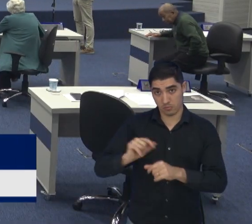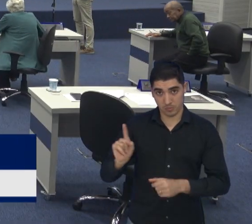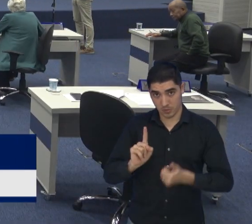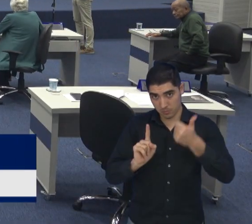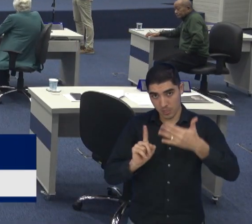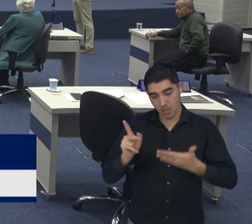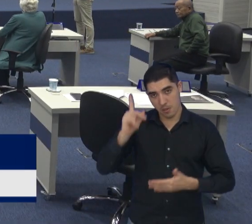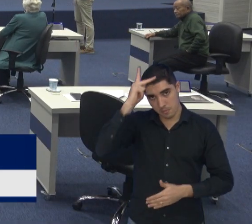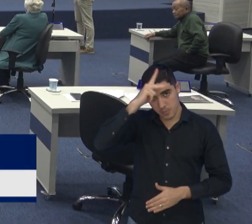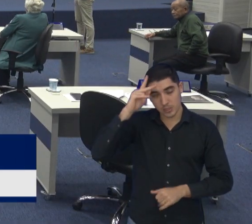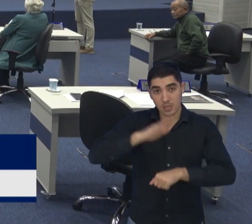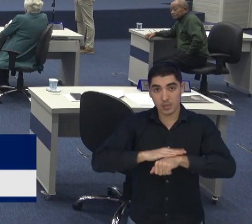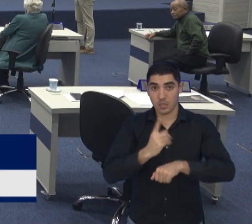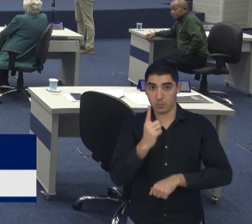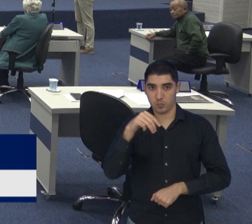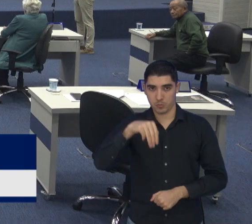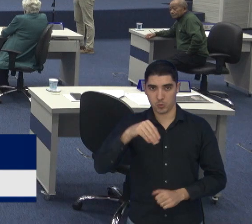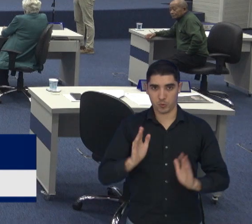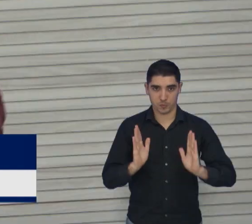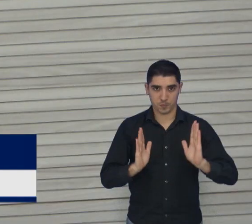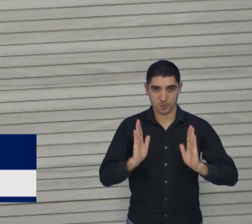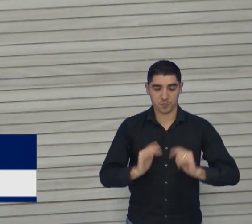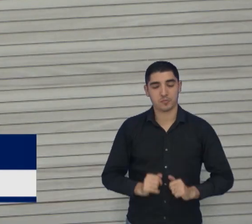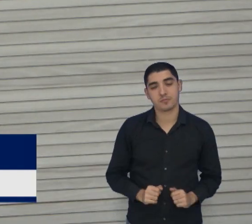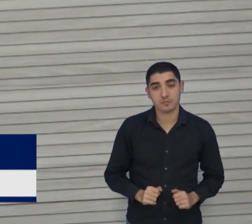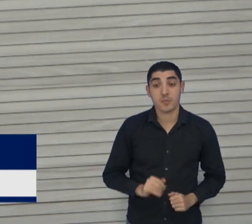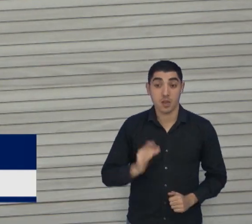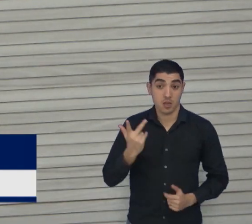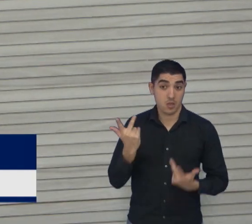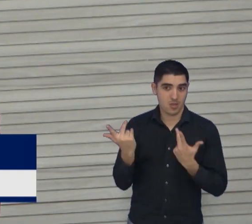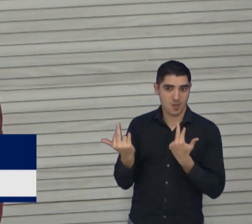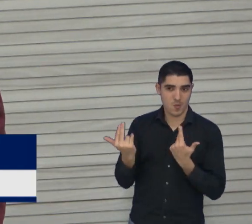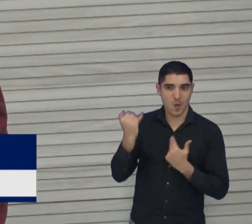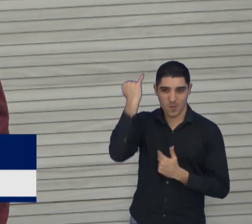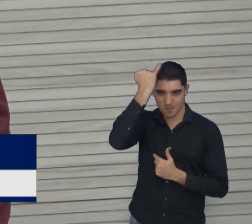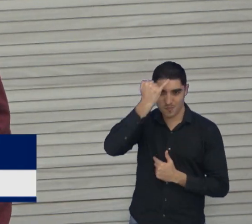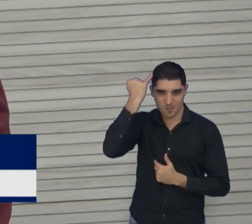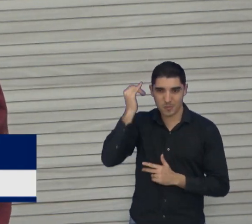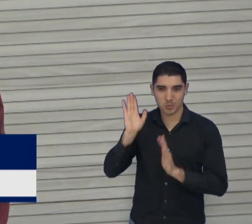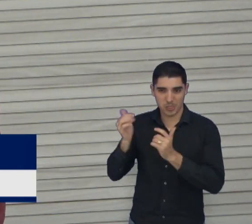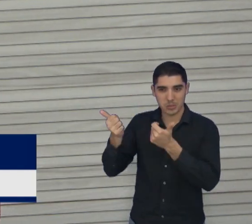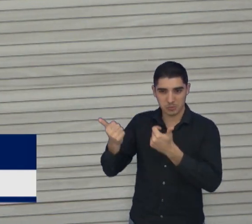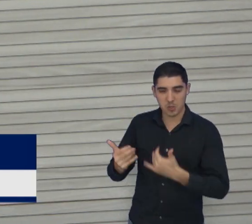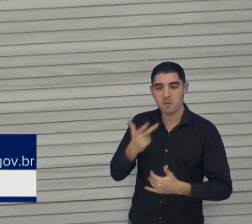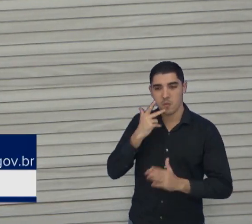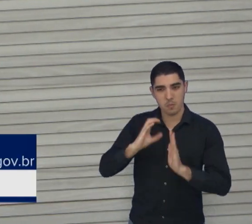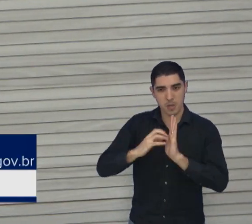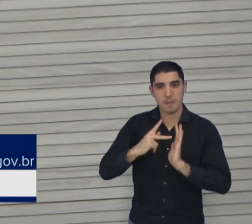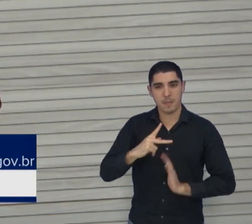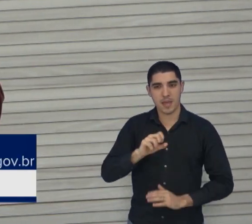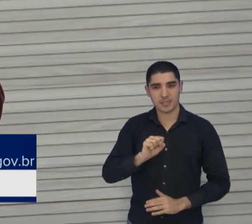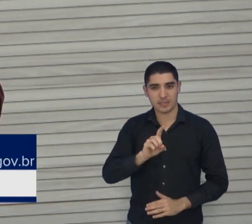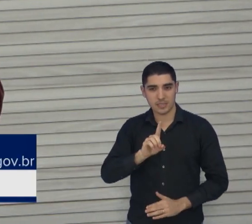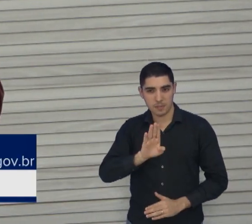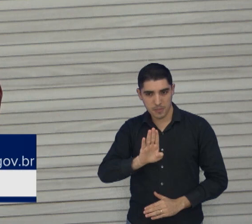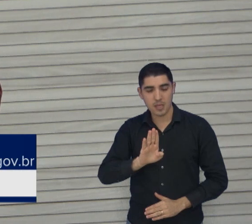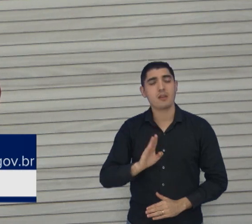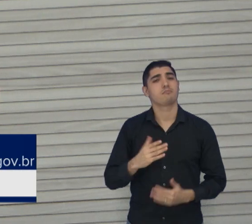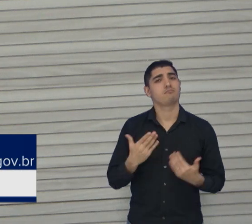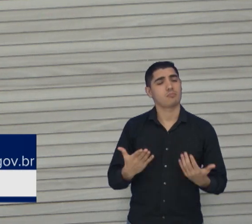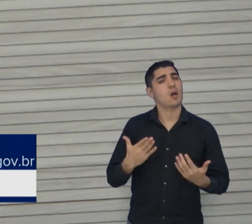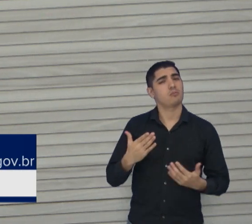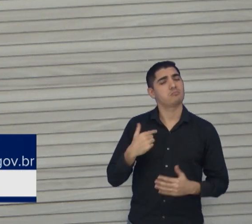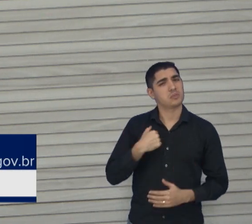Fernando Petito, por tempo de 1 minuto, vereador. Como o vereador José Cláudio já falou, né? Ele levou o voto do PSDB em conjunto. E é triste, né? É